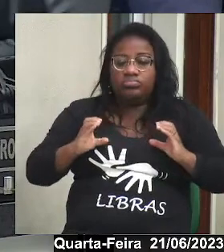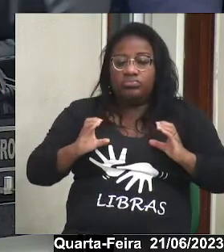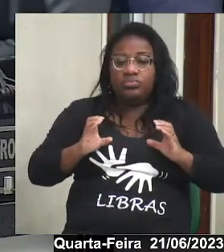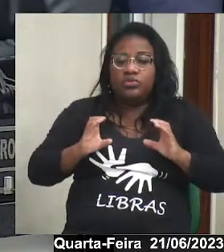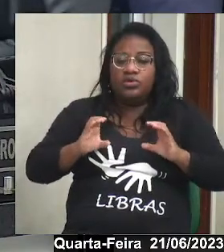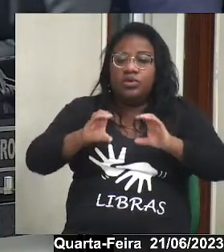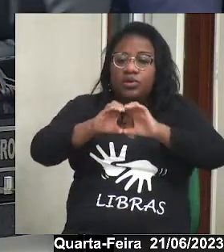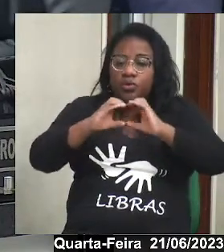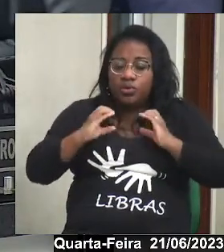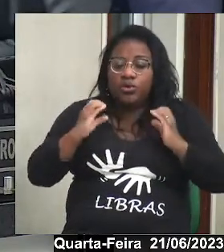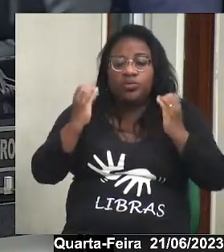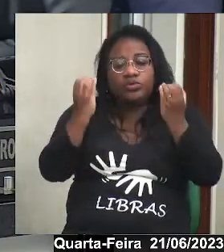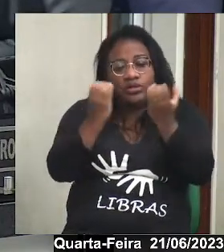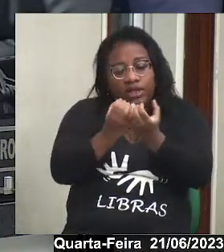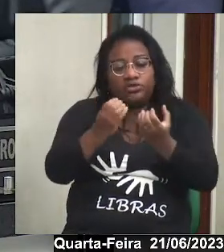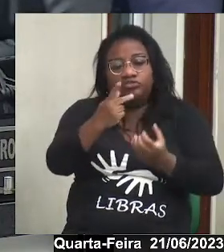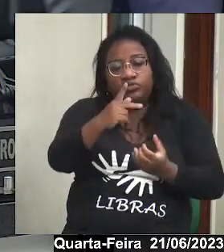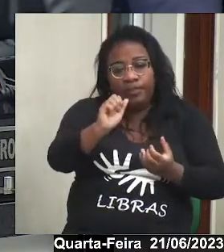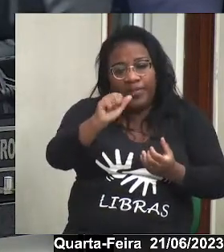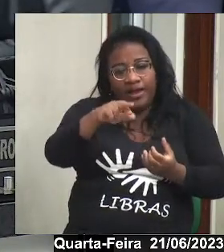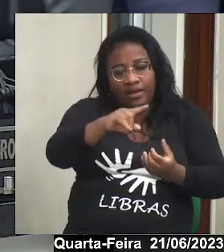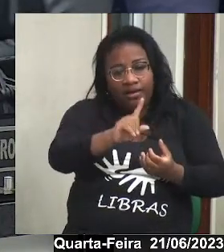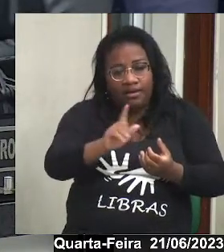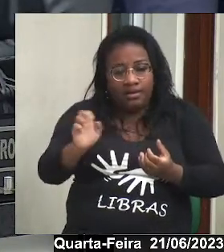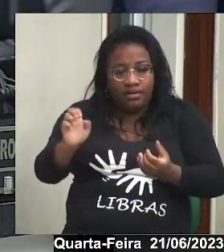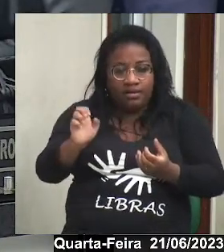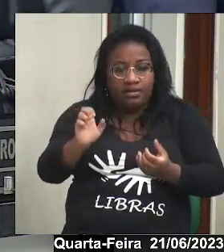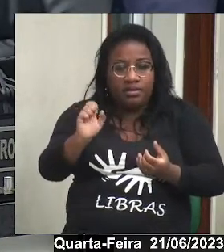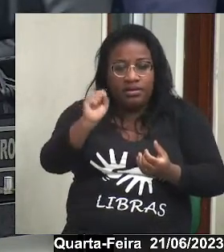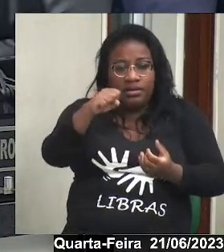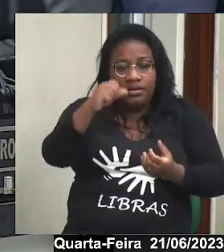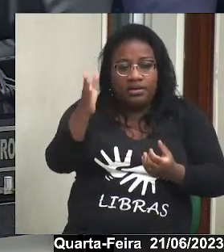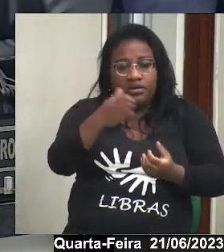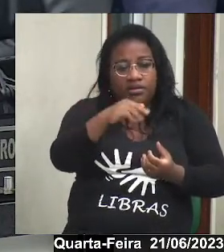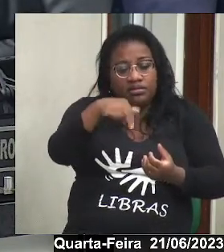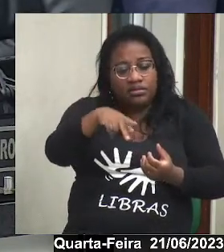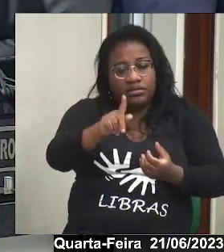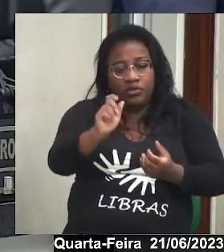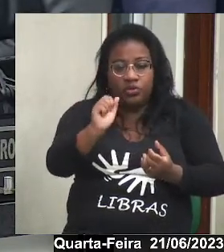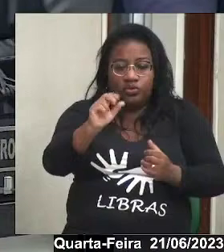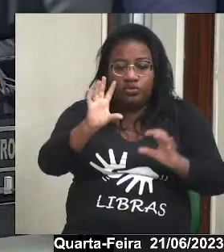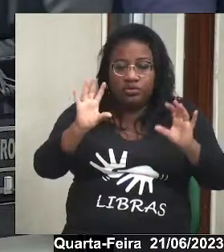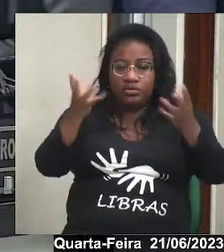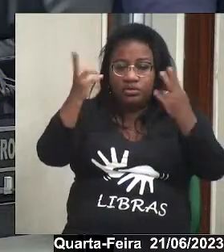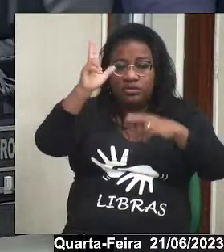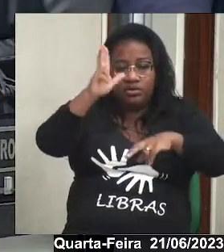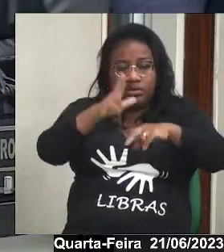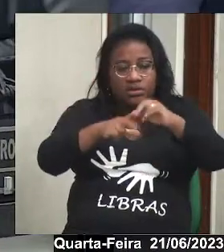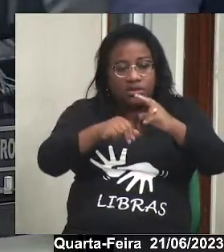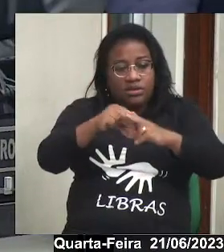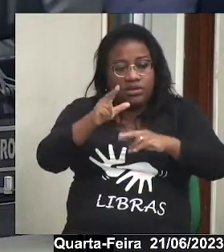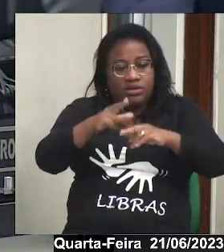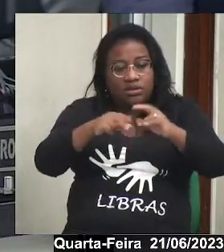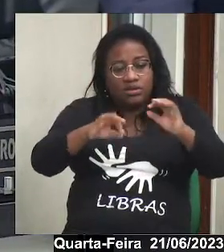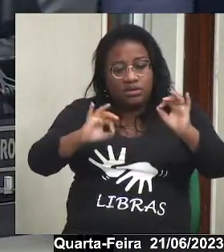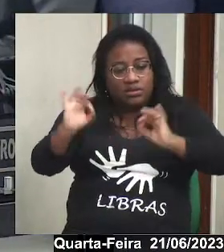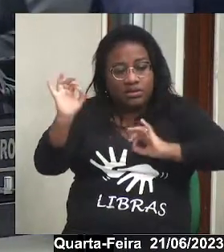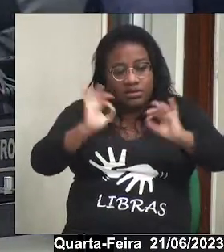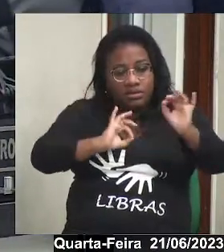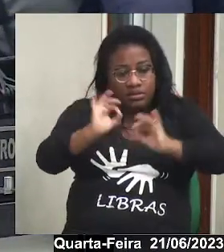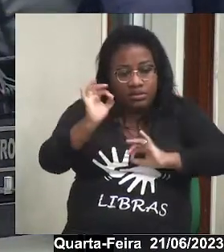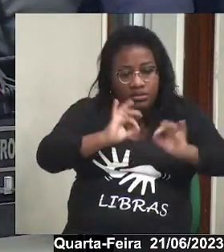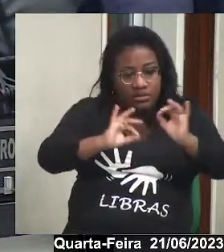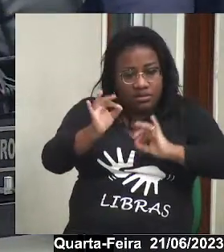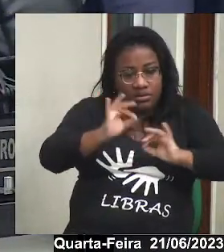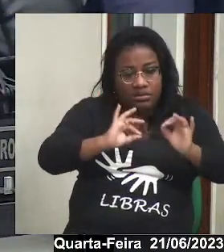comunidade do bairro Santo Antônio, que já foram dois finais de semana de festa junina, onde que nós estamos organizando lá na